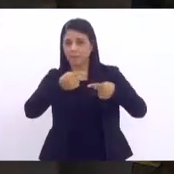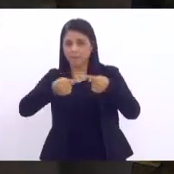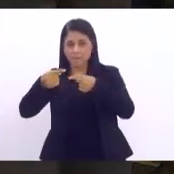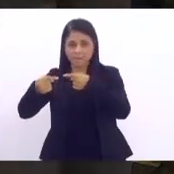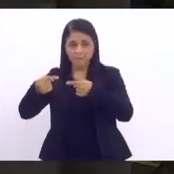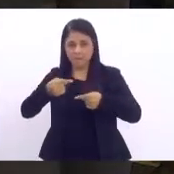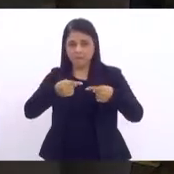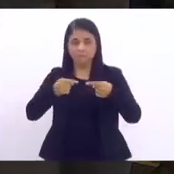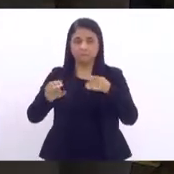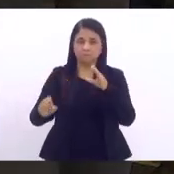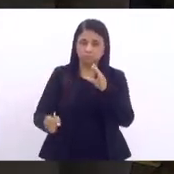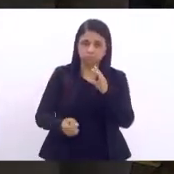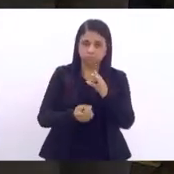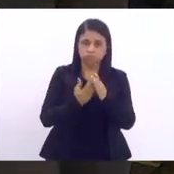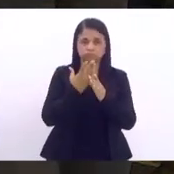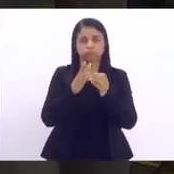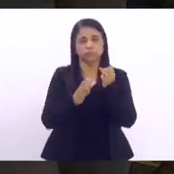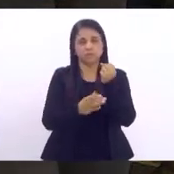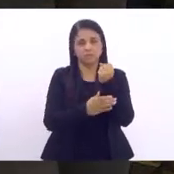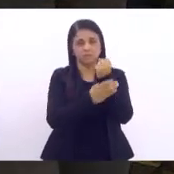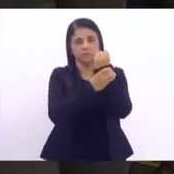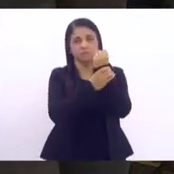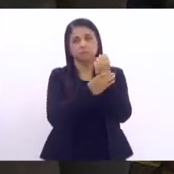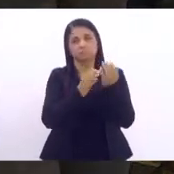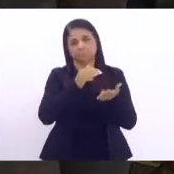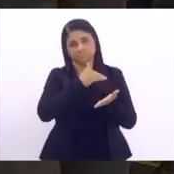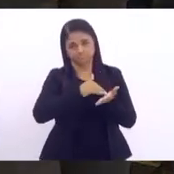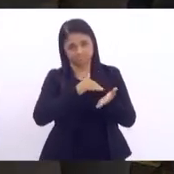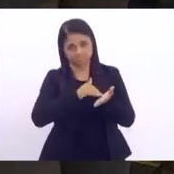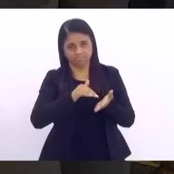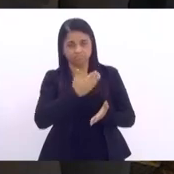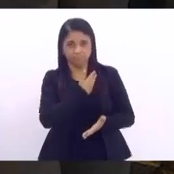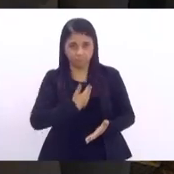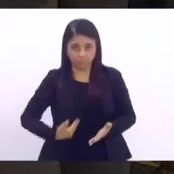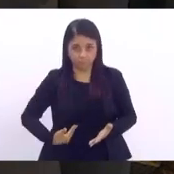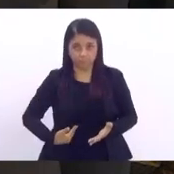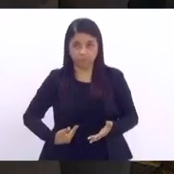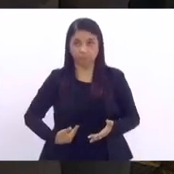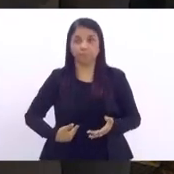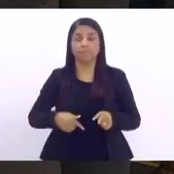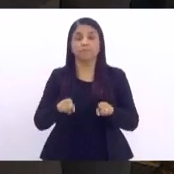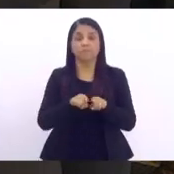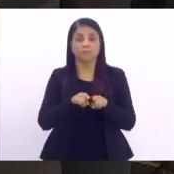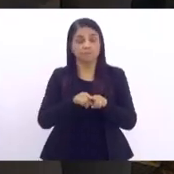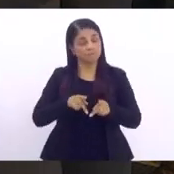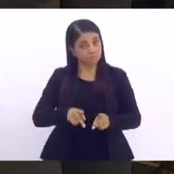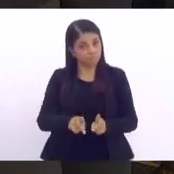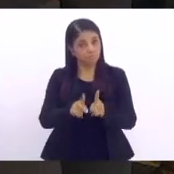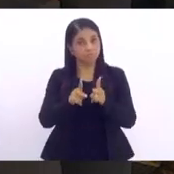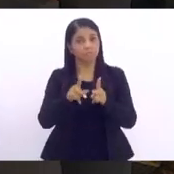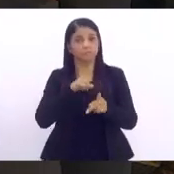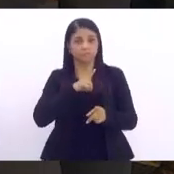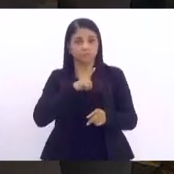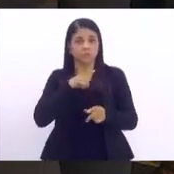da Secretaria de Segurança Pública, tínhamos e continuamos tendo uma preocupação com essa segurança que